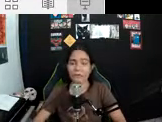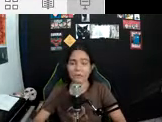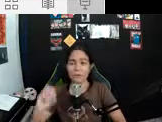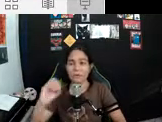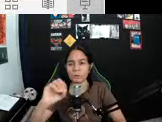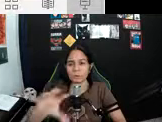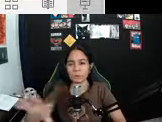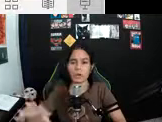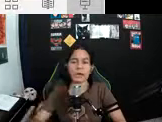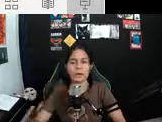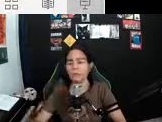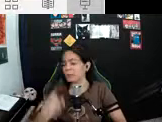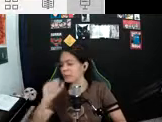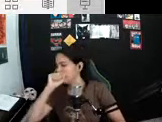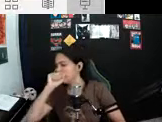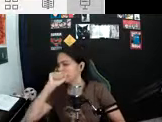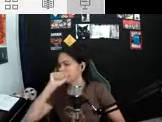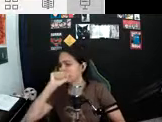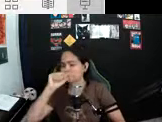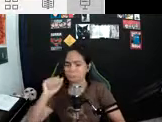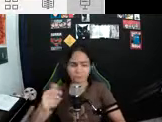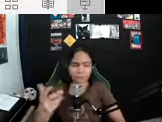lá no local